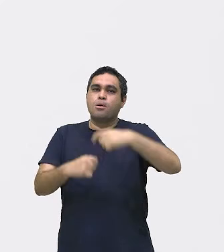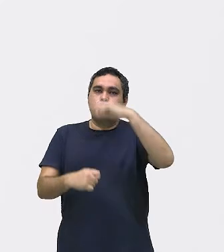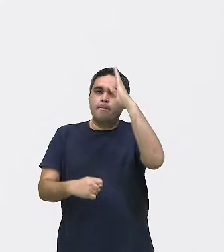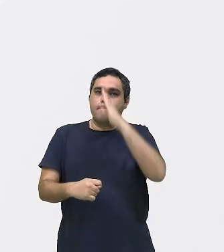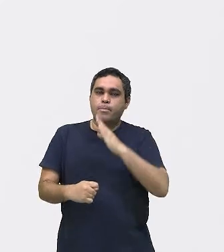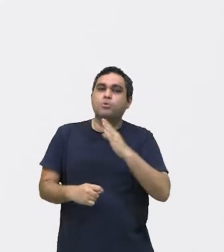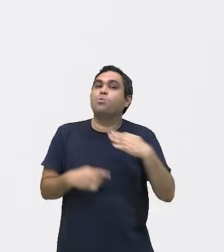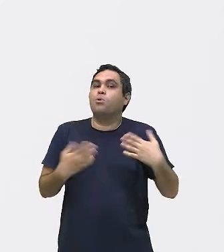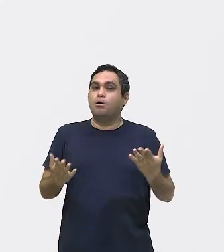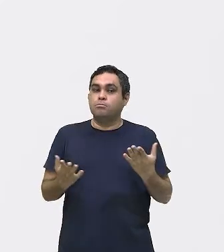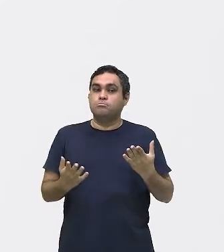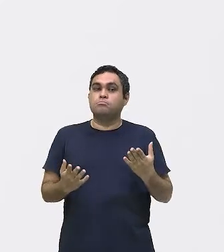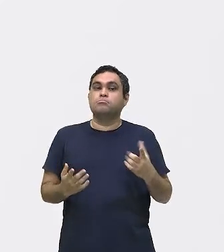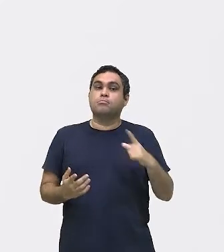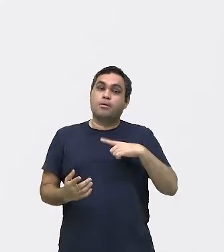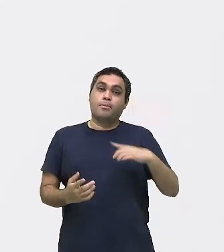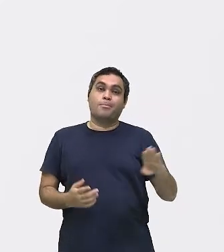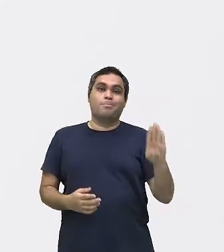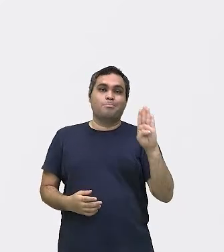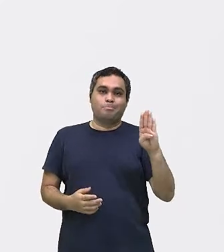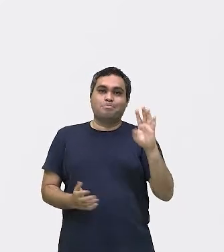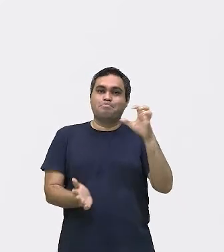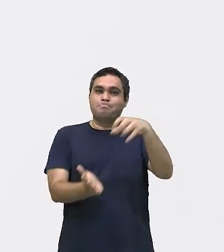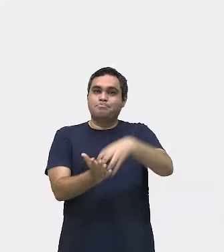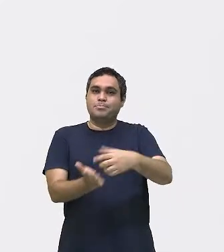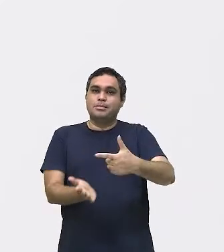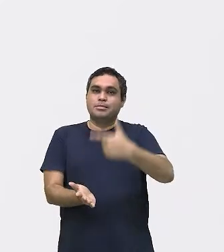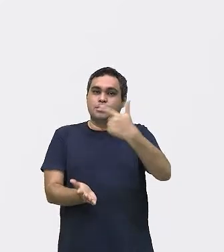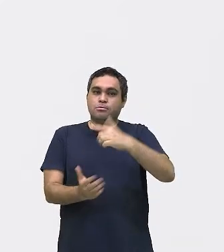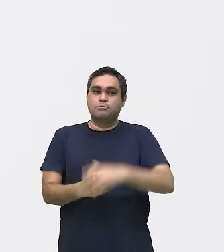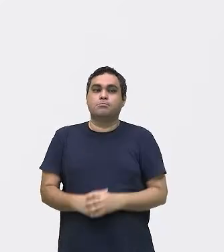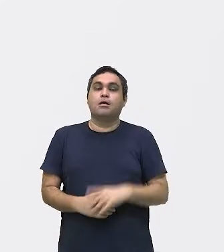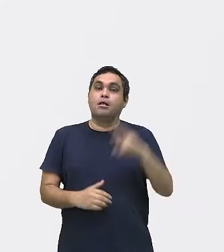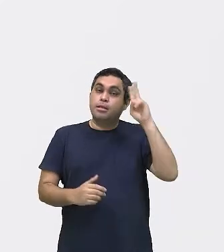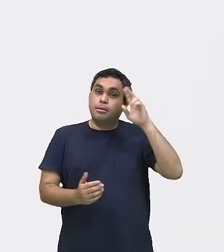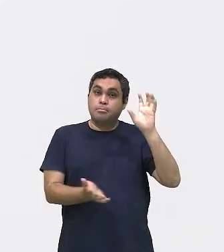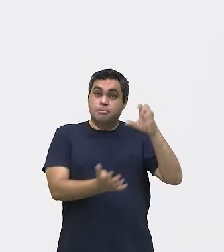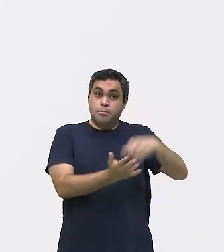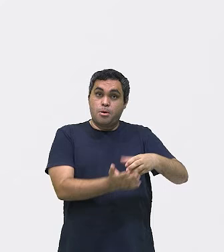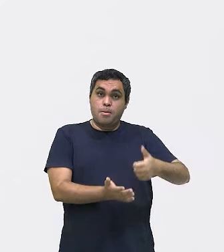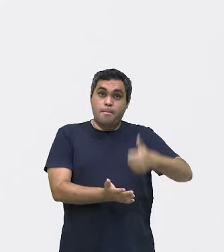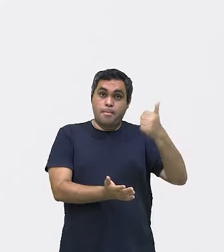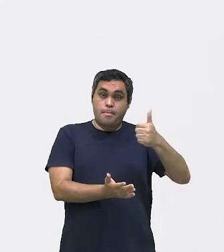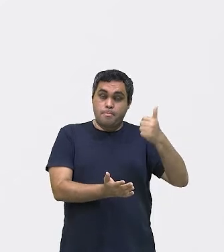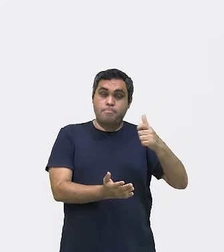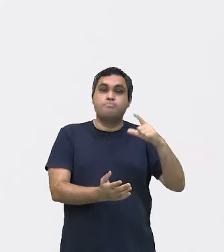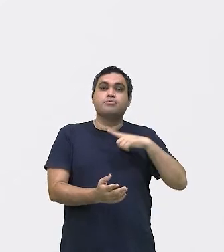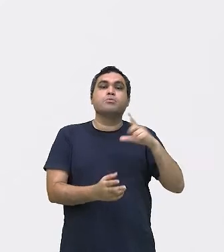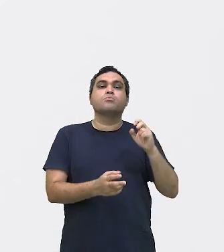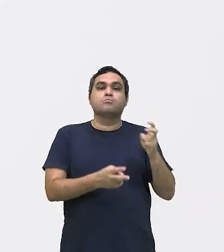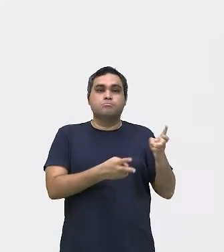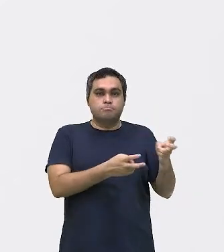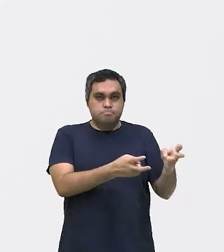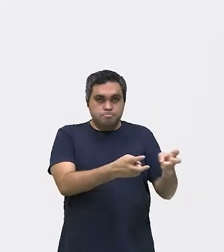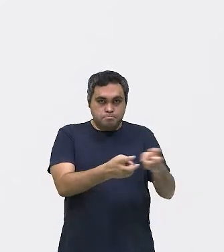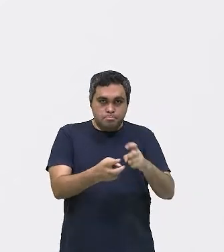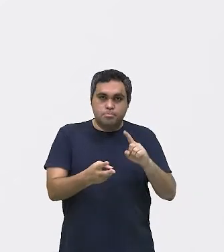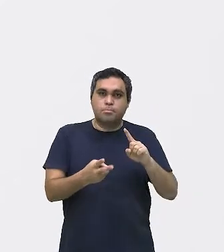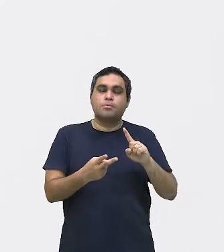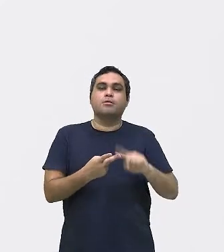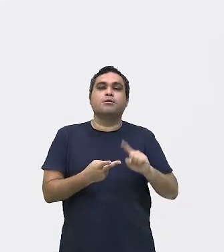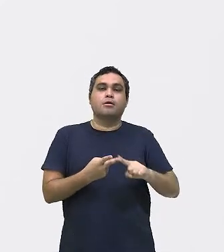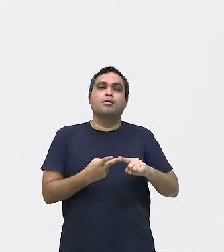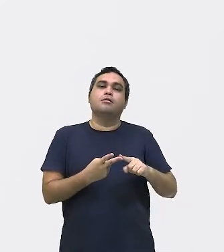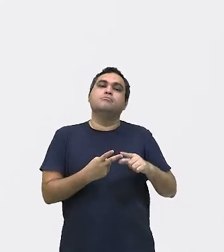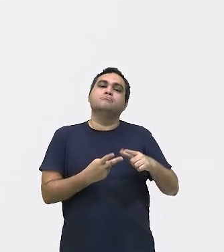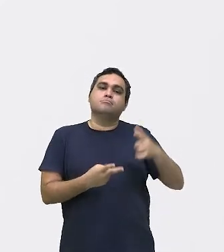a alternativa B, né? O primário, só para a gente relembrar, a gente tem as atividades do extrativismo, da agricultura